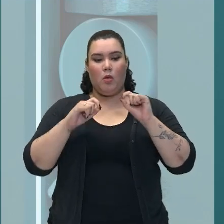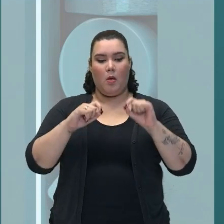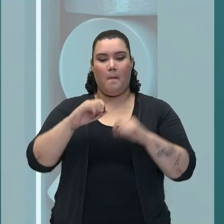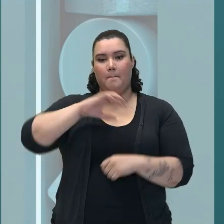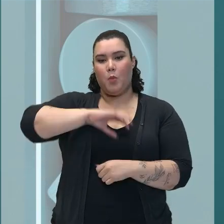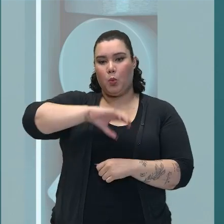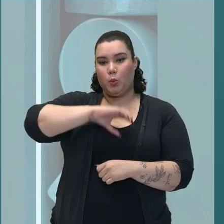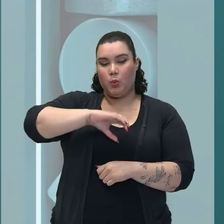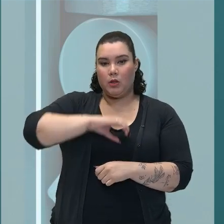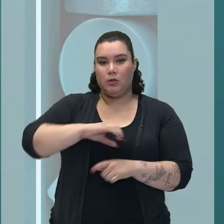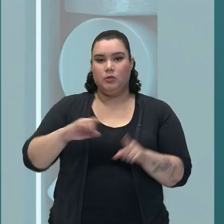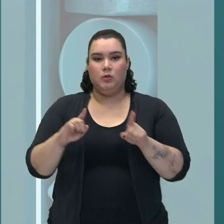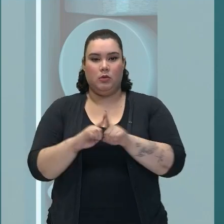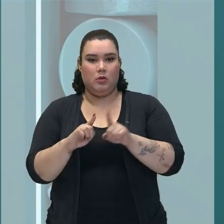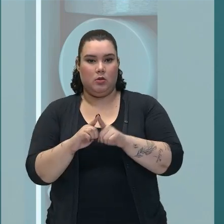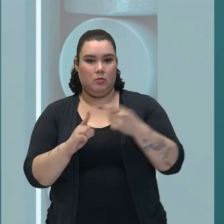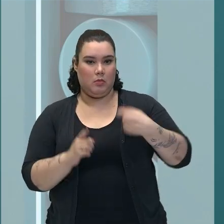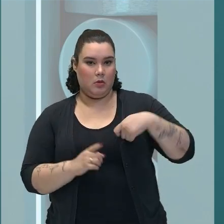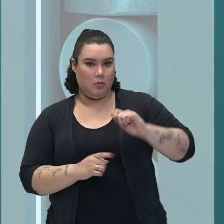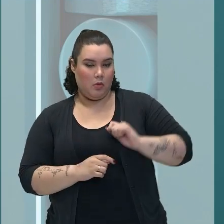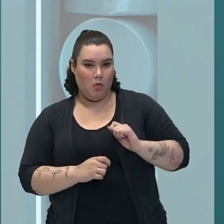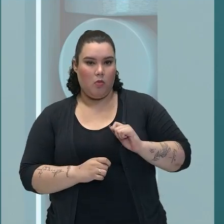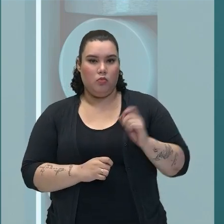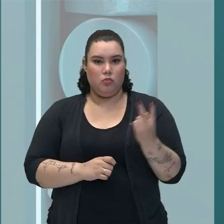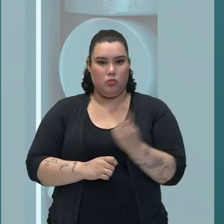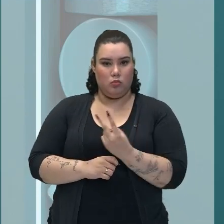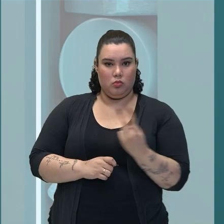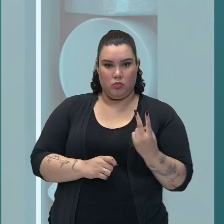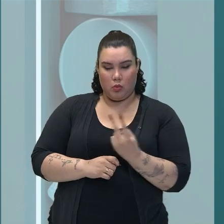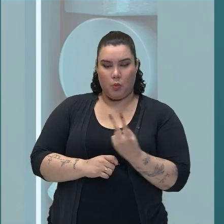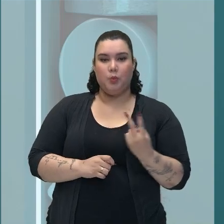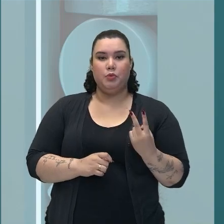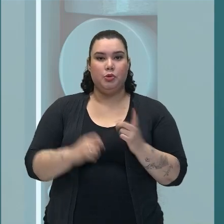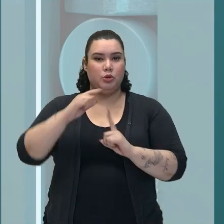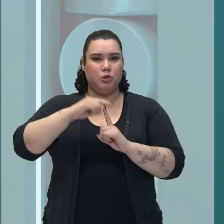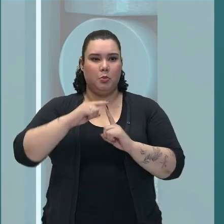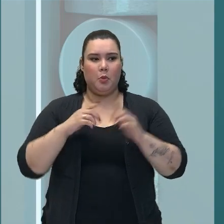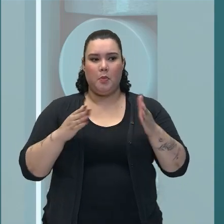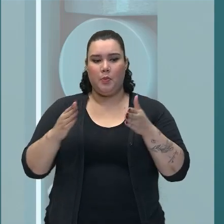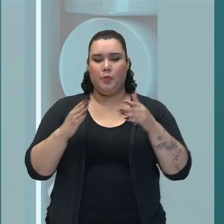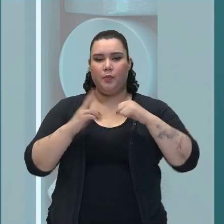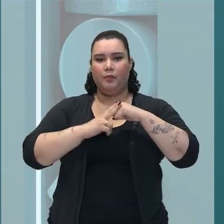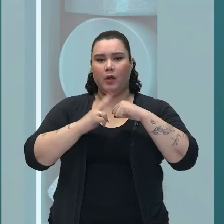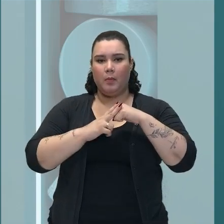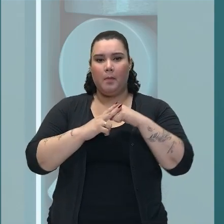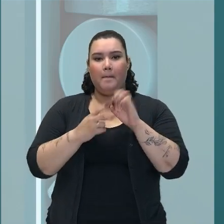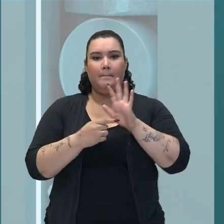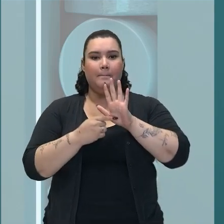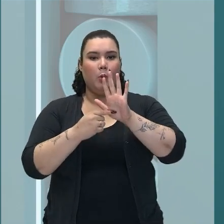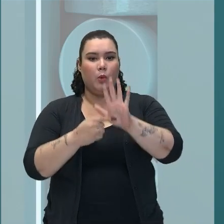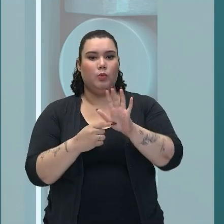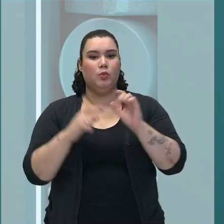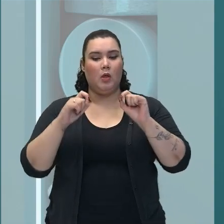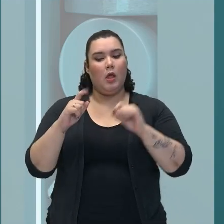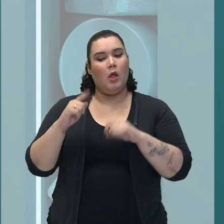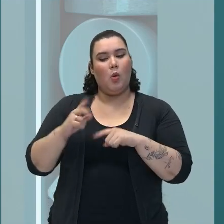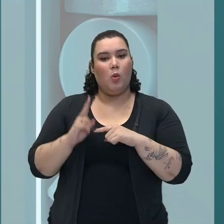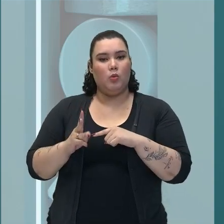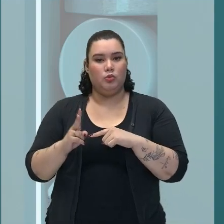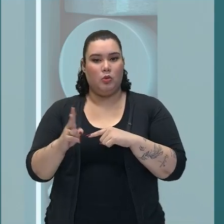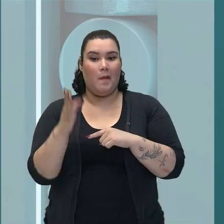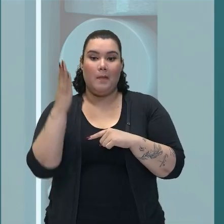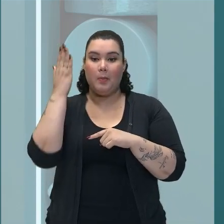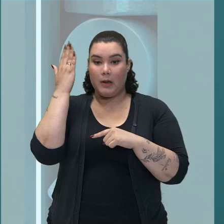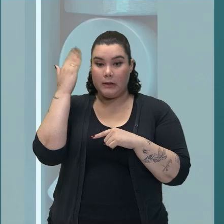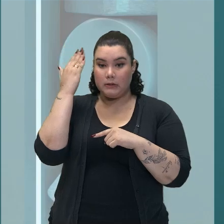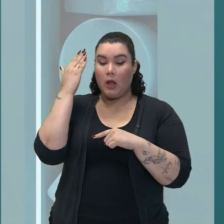pretérito imperfeito do indicativo, quanto na espanhola, pretérito imperfeito de indicativo, transmite uma ideia de continuidade. É um